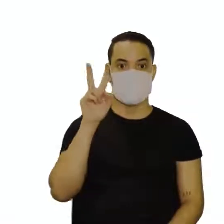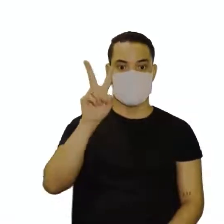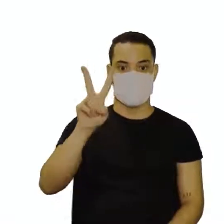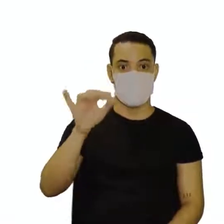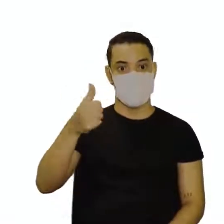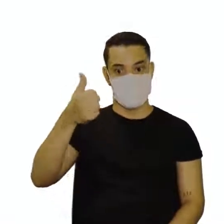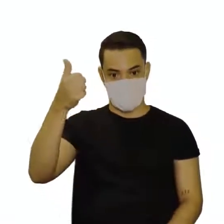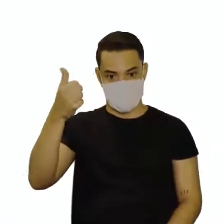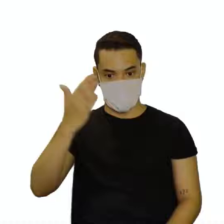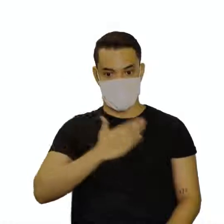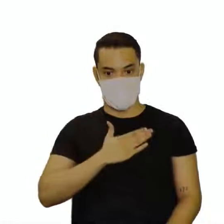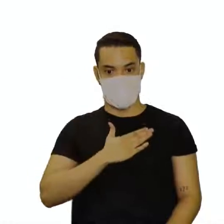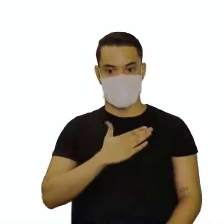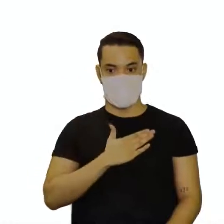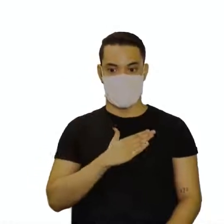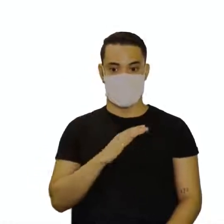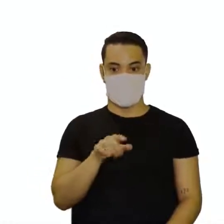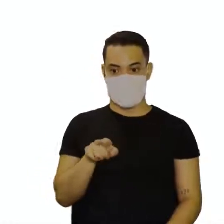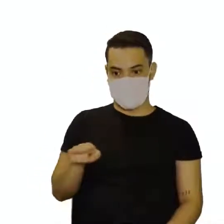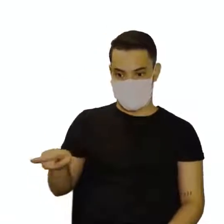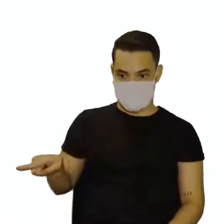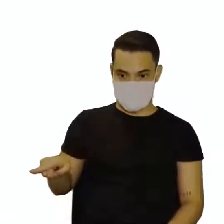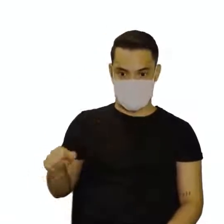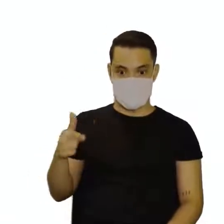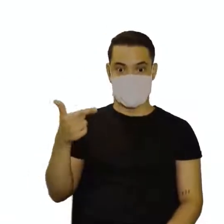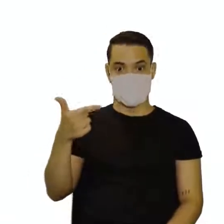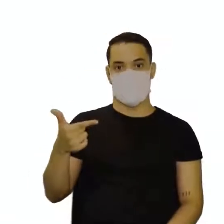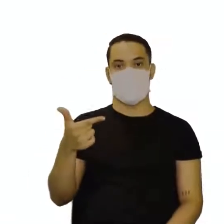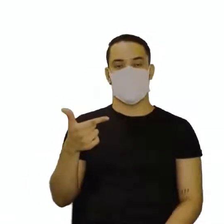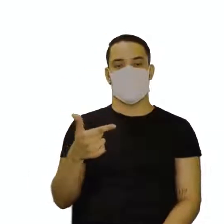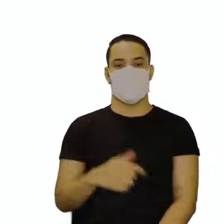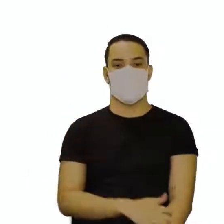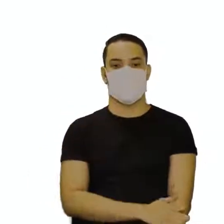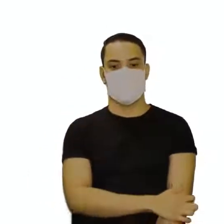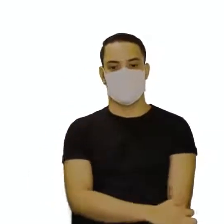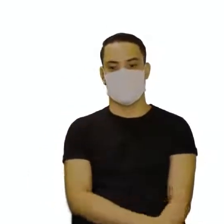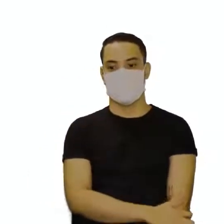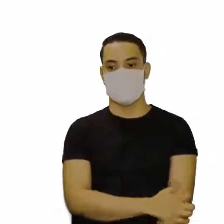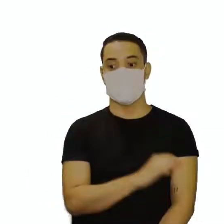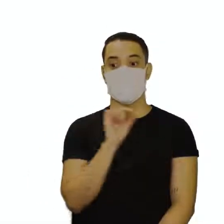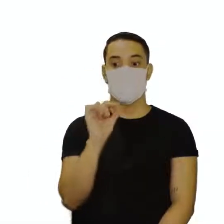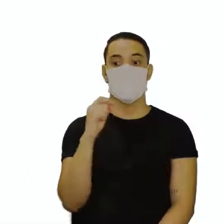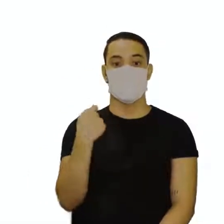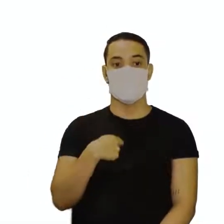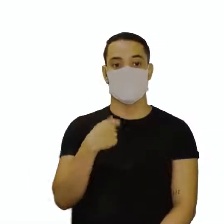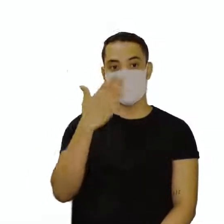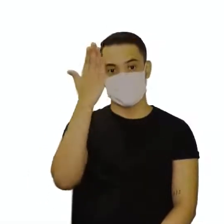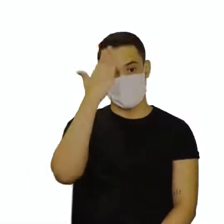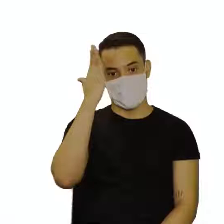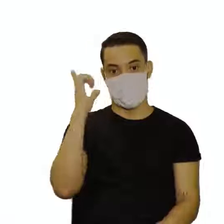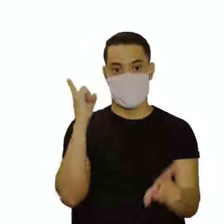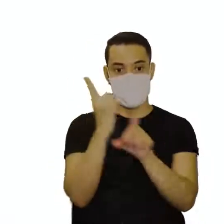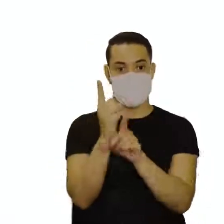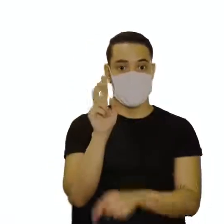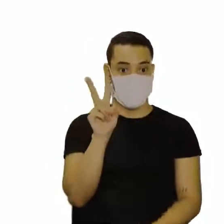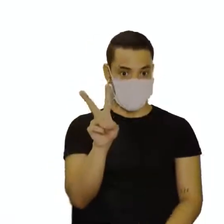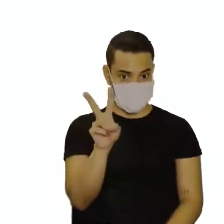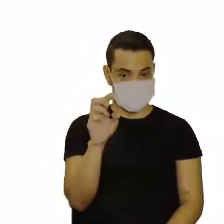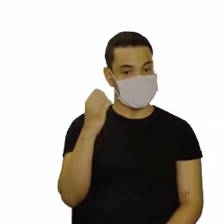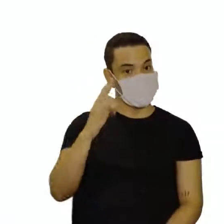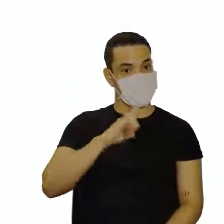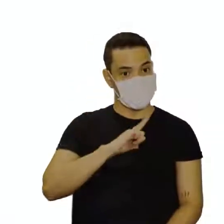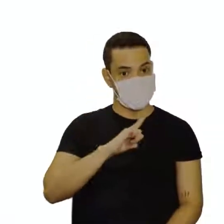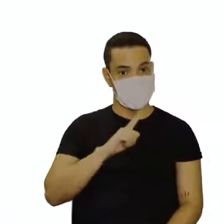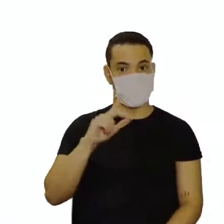tanto, a minha corrente é 2. Então, o que eu tenho que fazer para achar esse V? Se eu